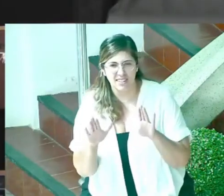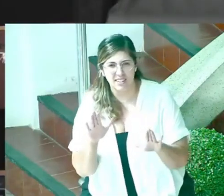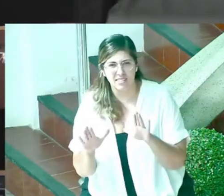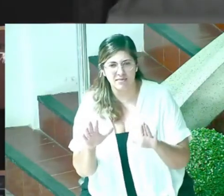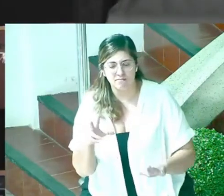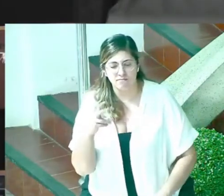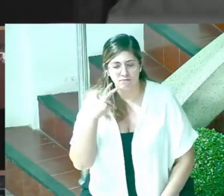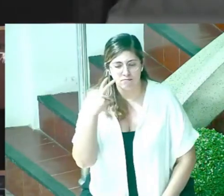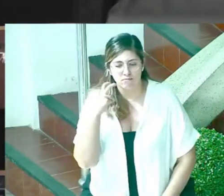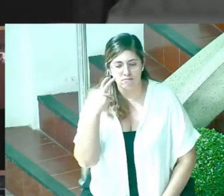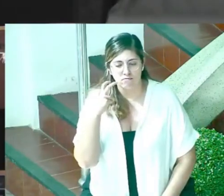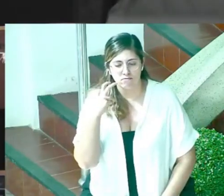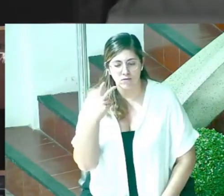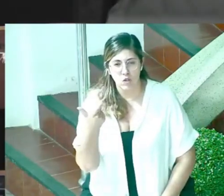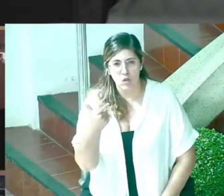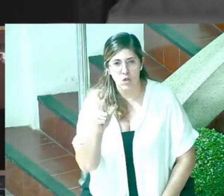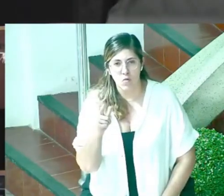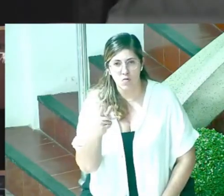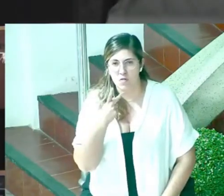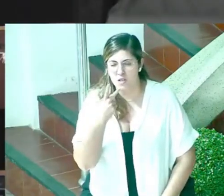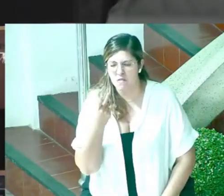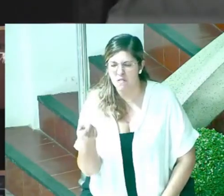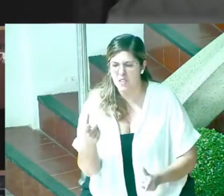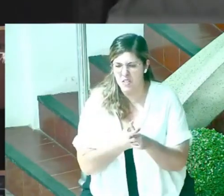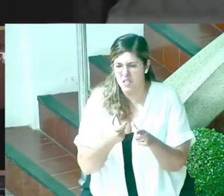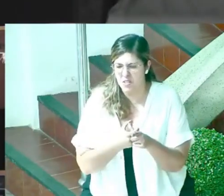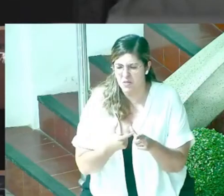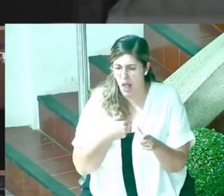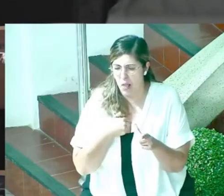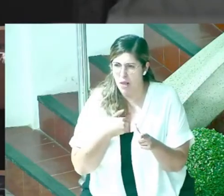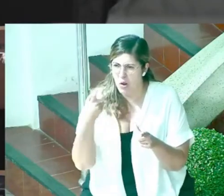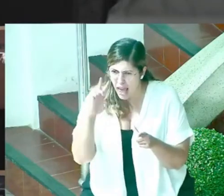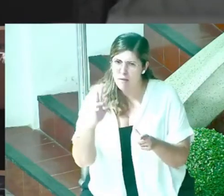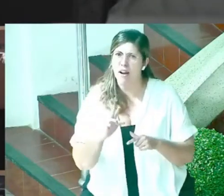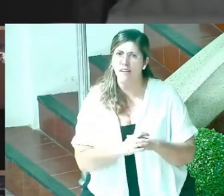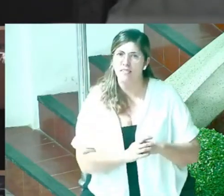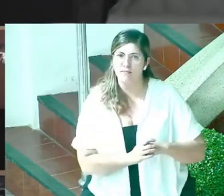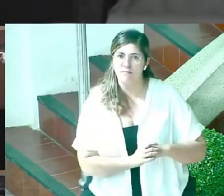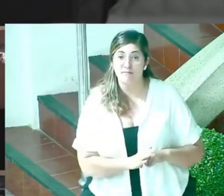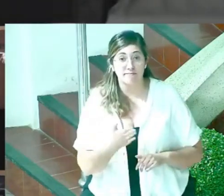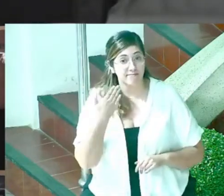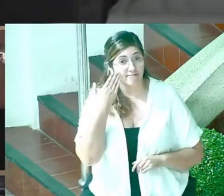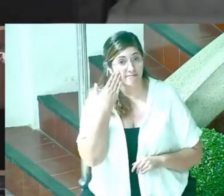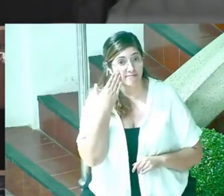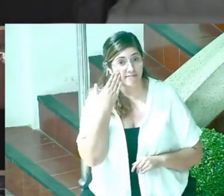o perdão é o cancelamento de uma dívida. Cancelamento de uma dívida.